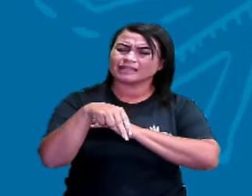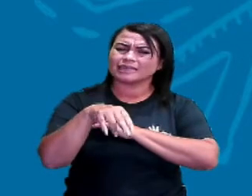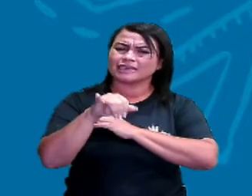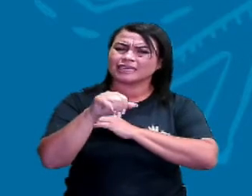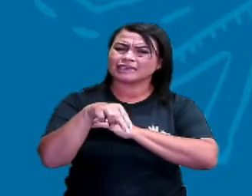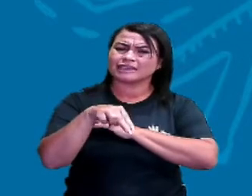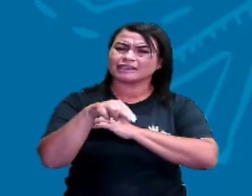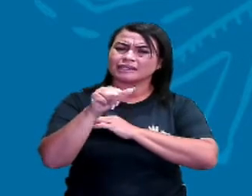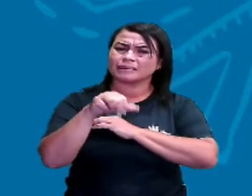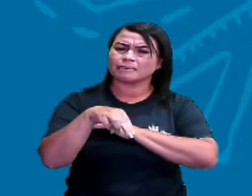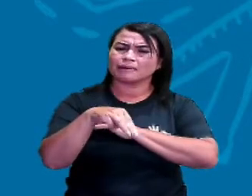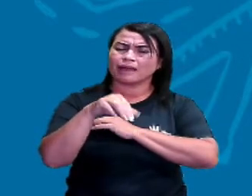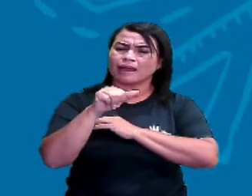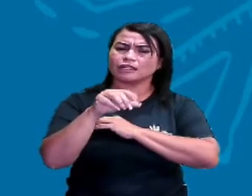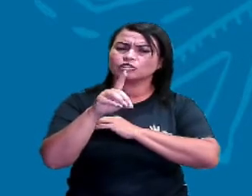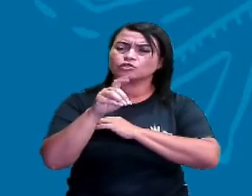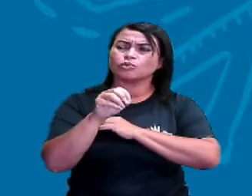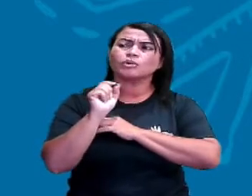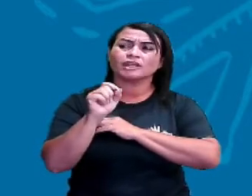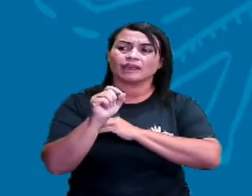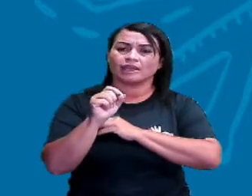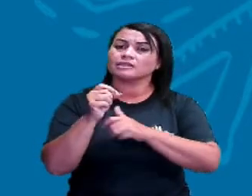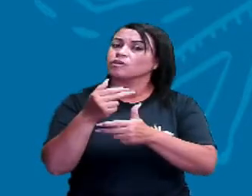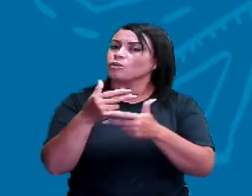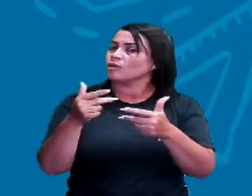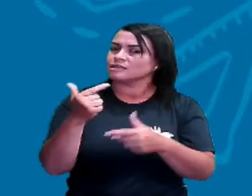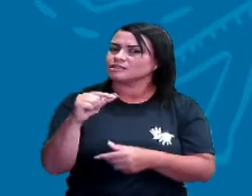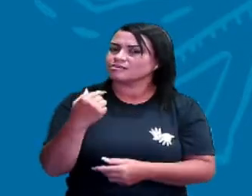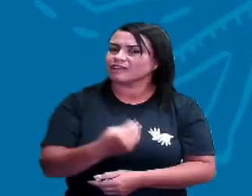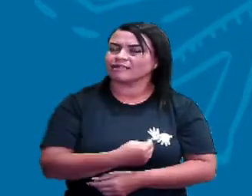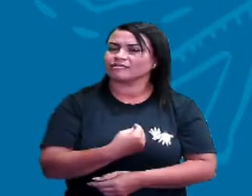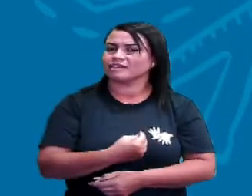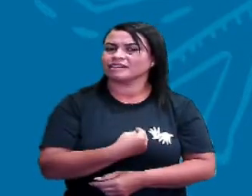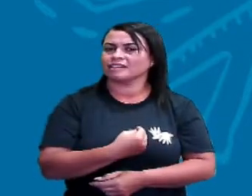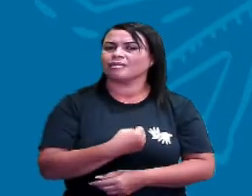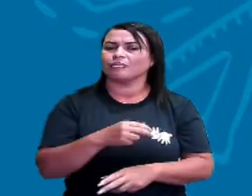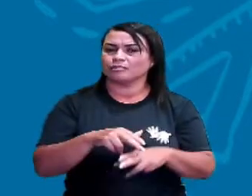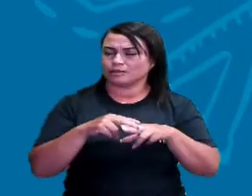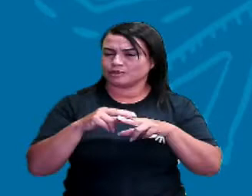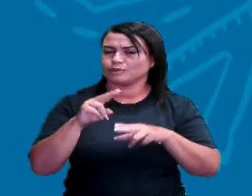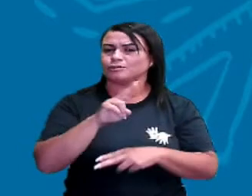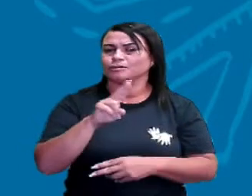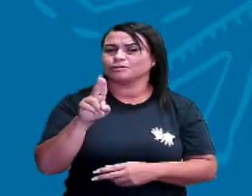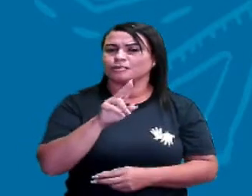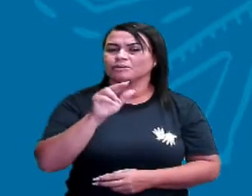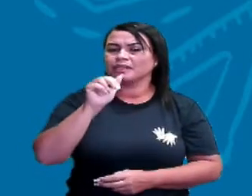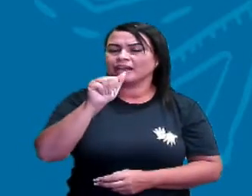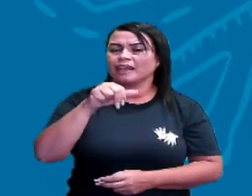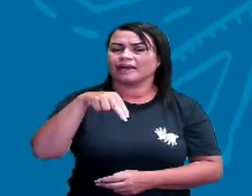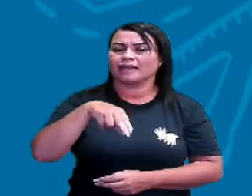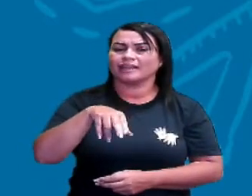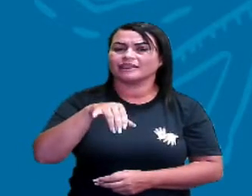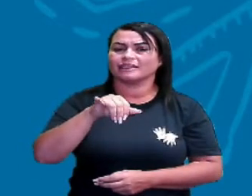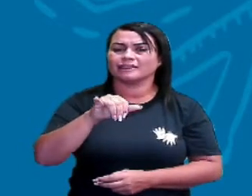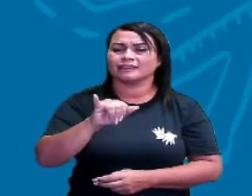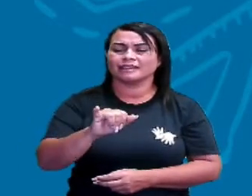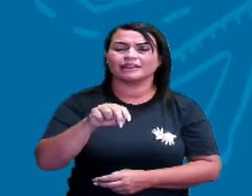inanimado? Inanimado é um objeto que não tem vida, tá? Então, por isso que é chamado de